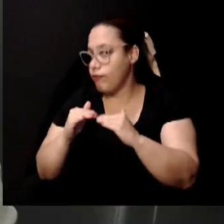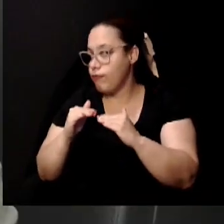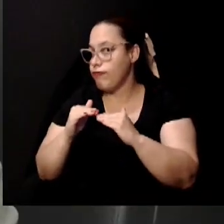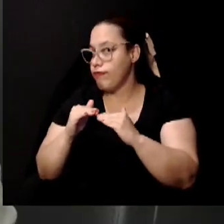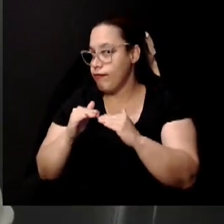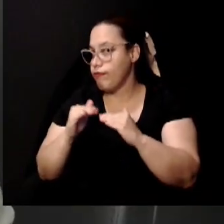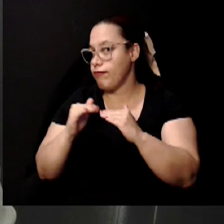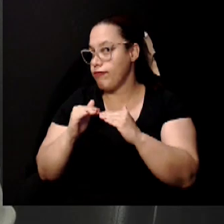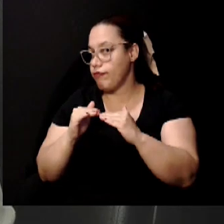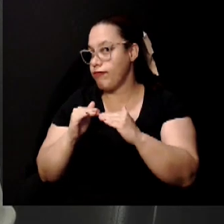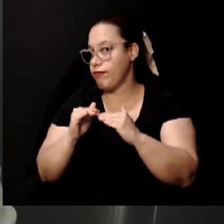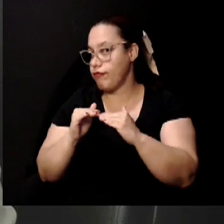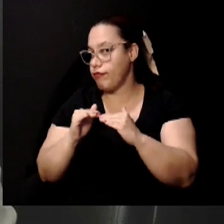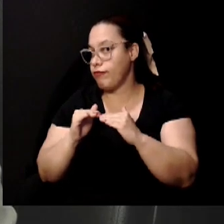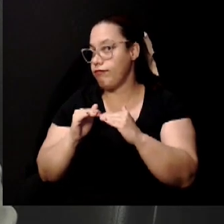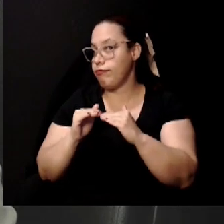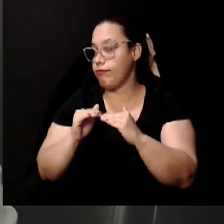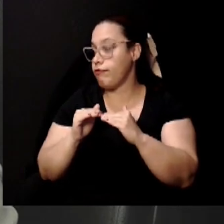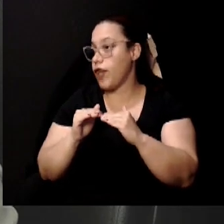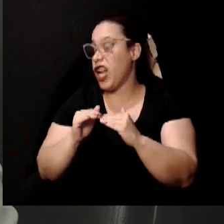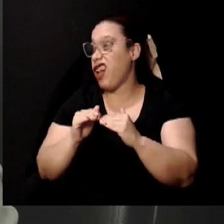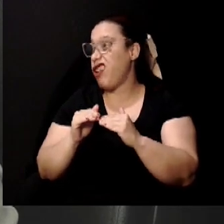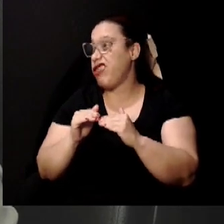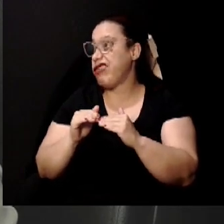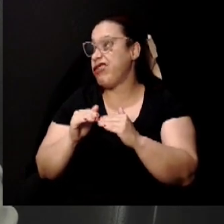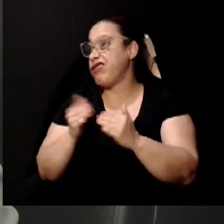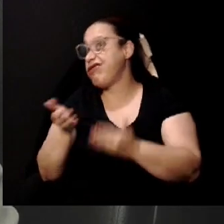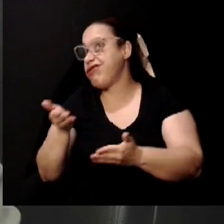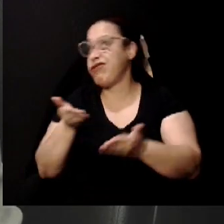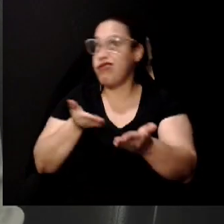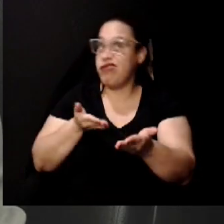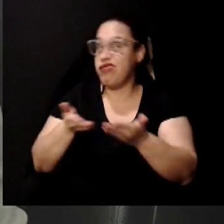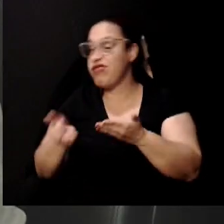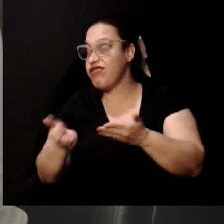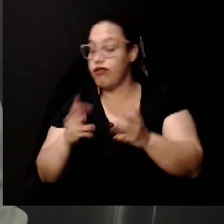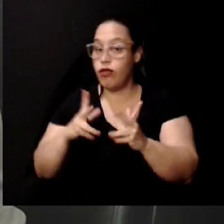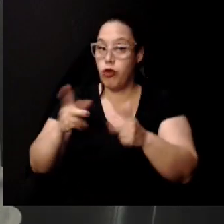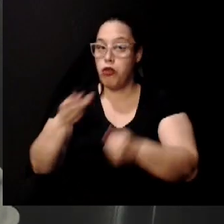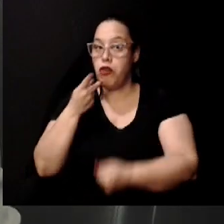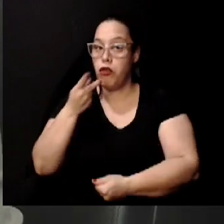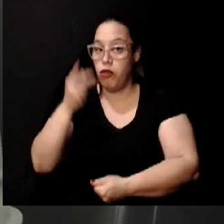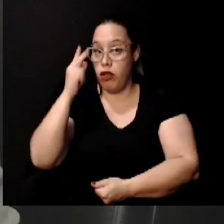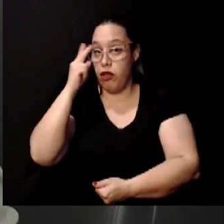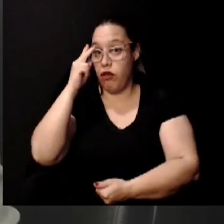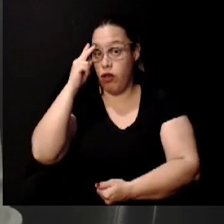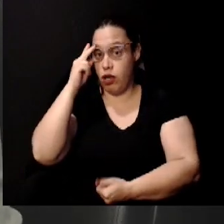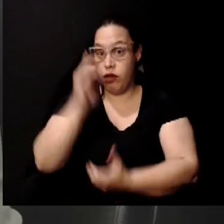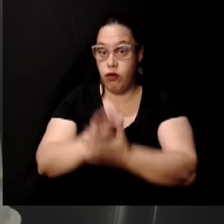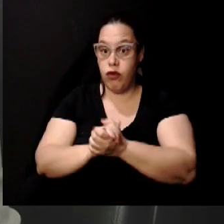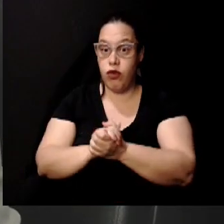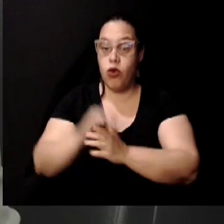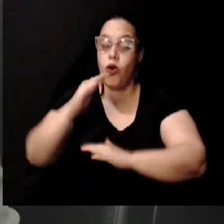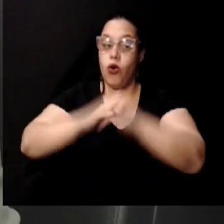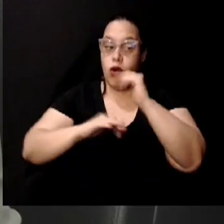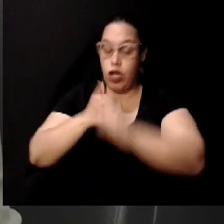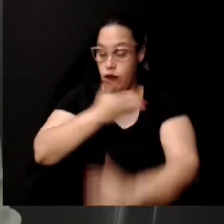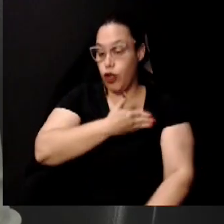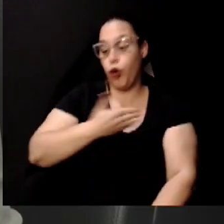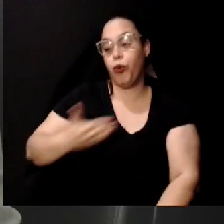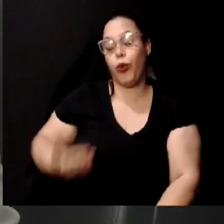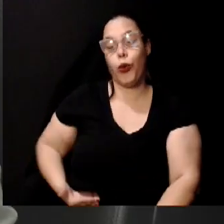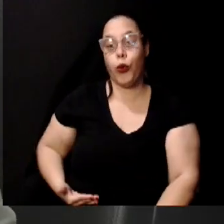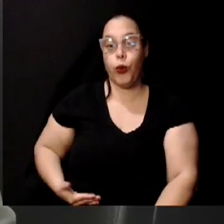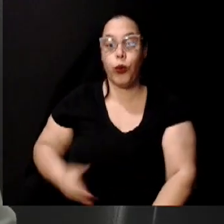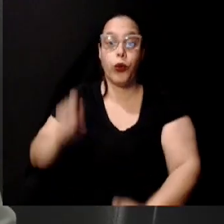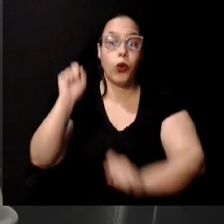parte, que não são transversais, né? Porque toda vez que a gente está falando de serviços públicos, de condição de